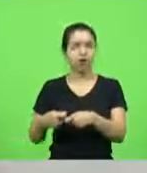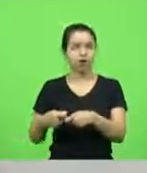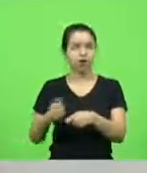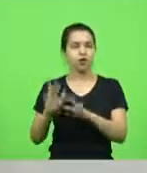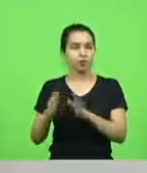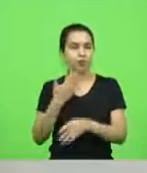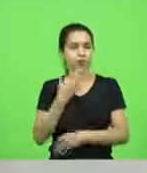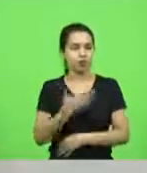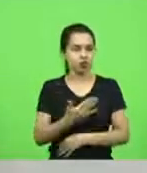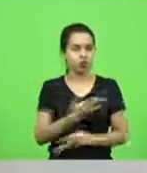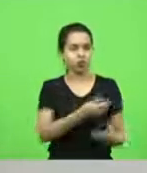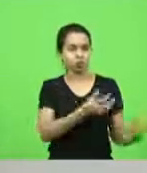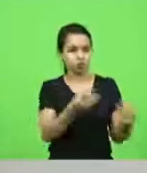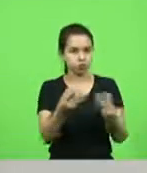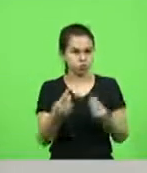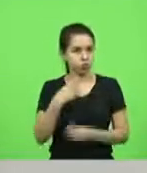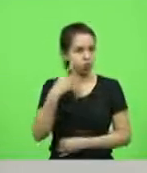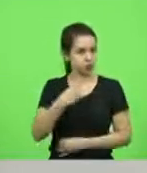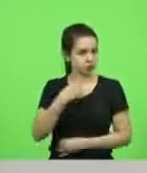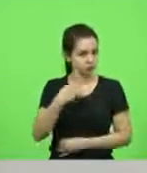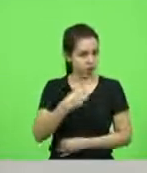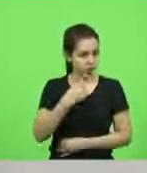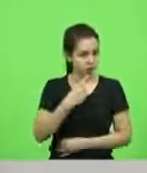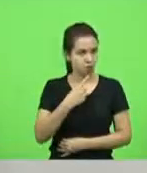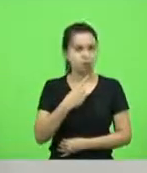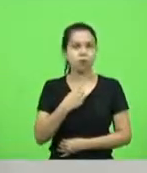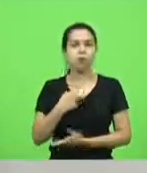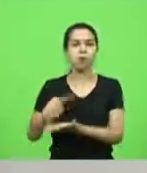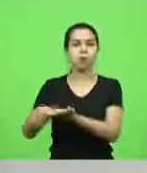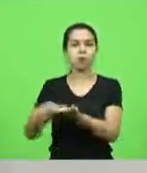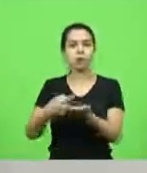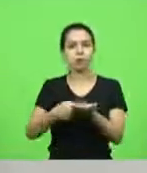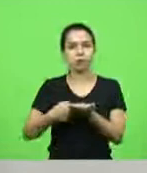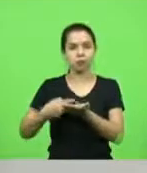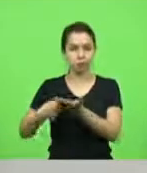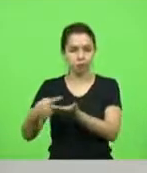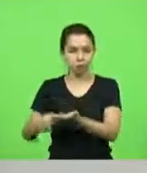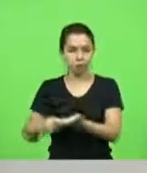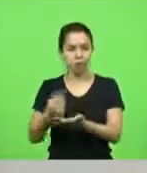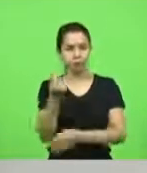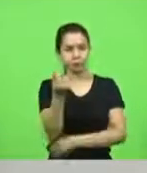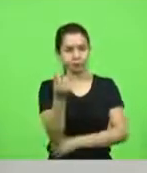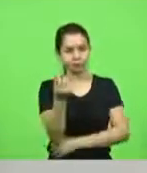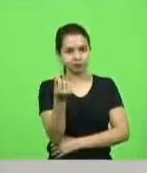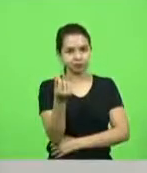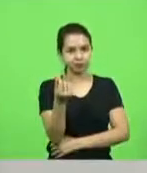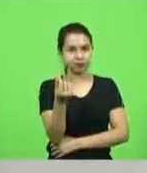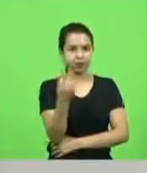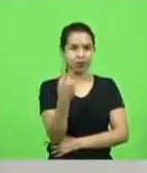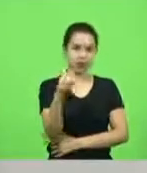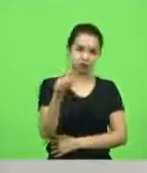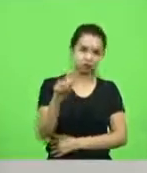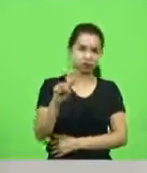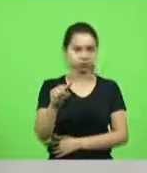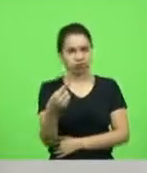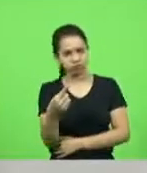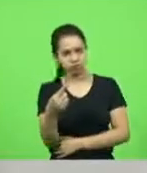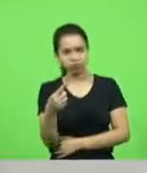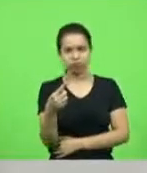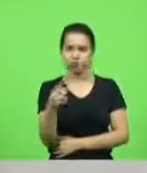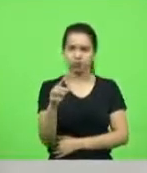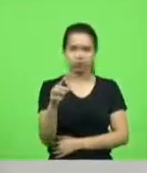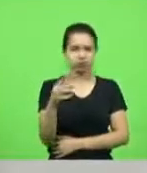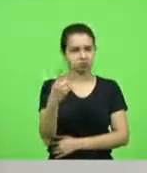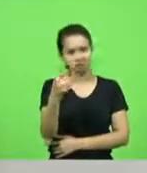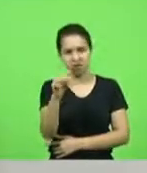que eu pude acompanhar aqui dentro aqui chegaram no denominador comum no valor de 17,1 alguma coisa por cento dezessete